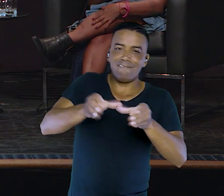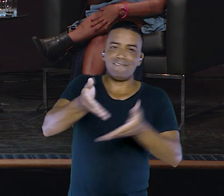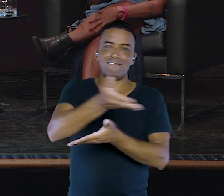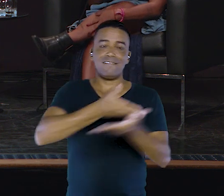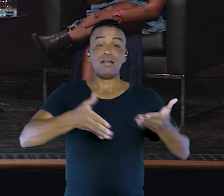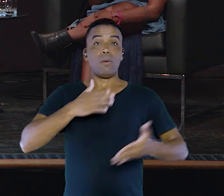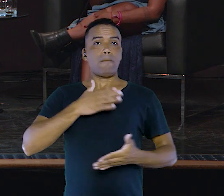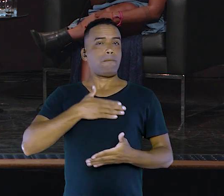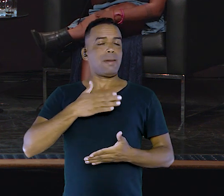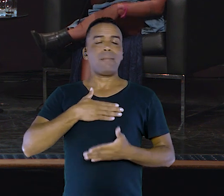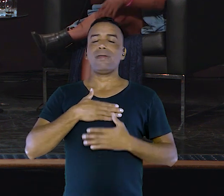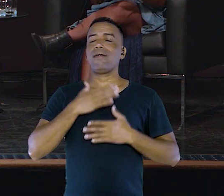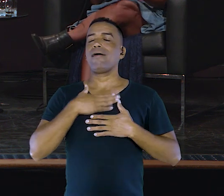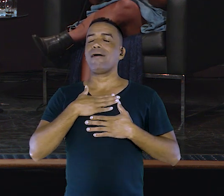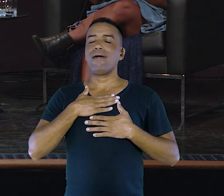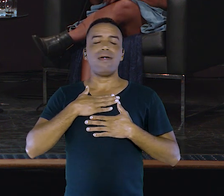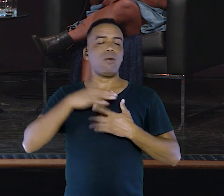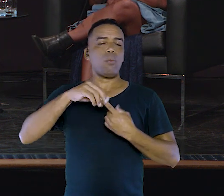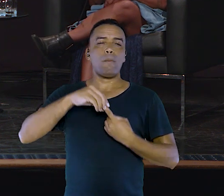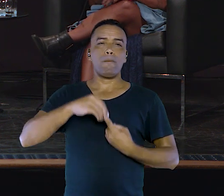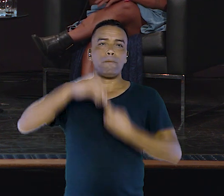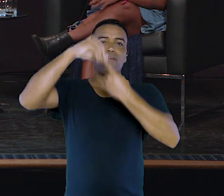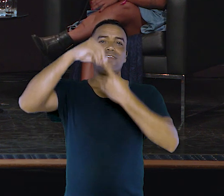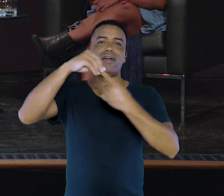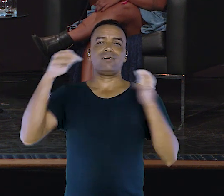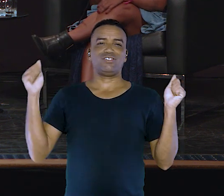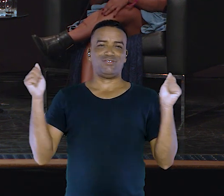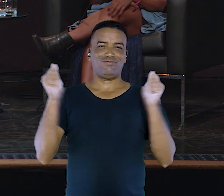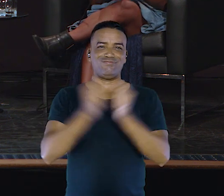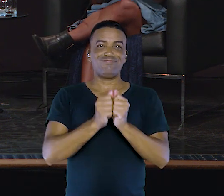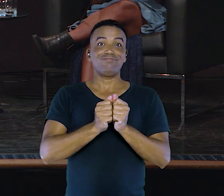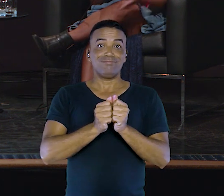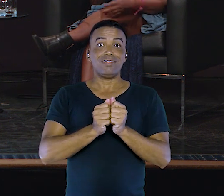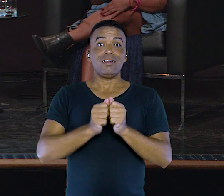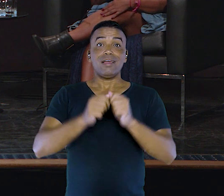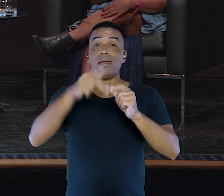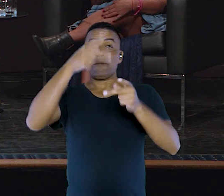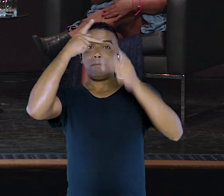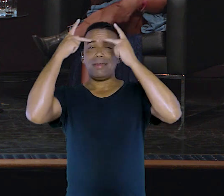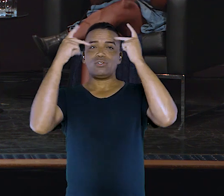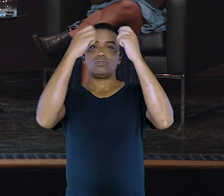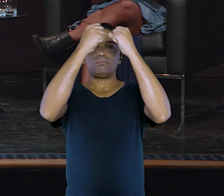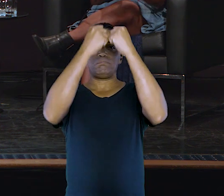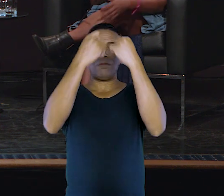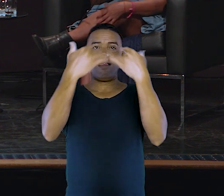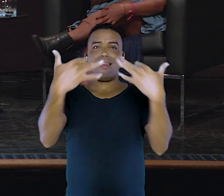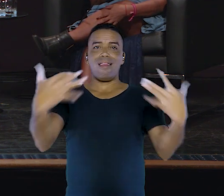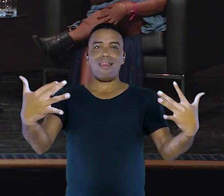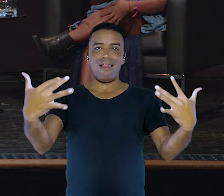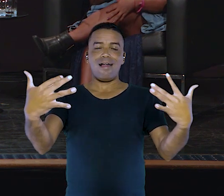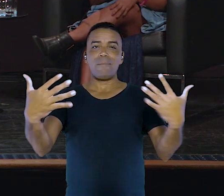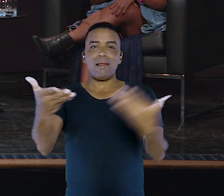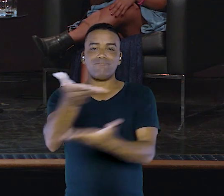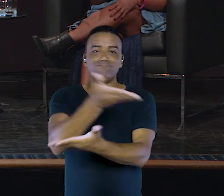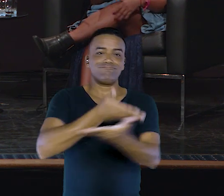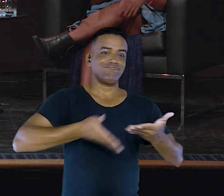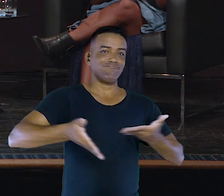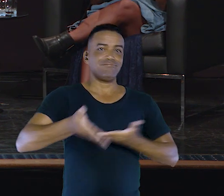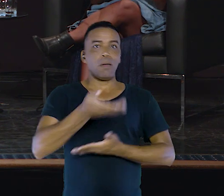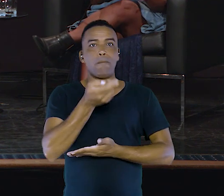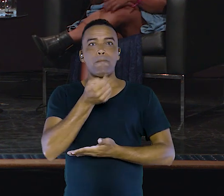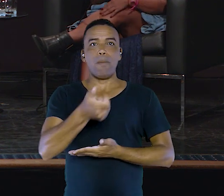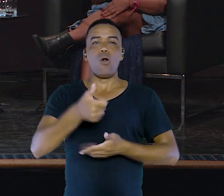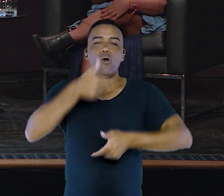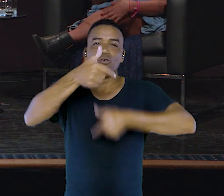vivências. Então, para mim, é um grande privilégio de estar aqui e ter um público também para compartilhar um pouquinho